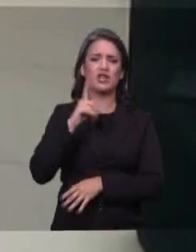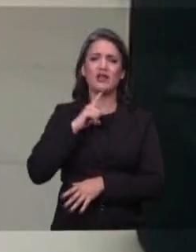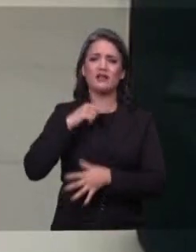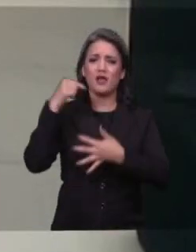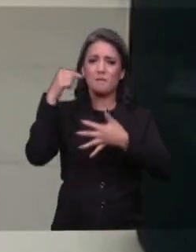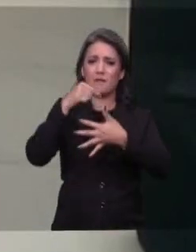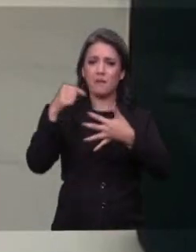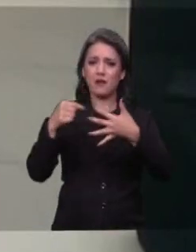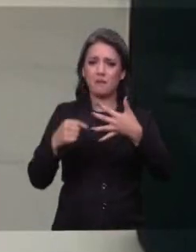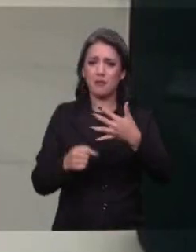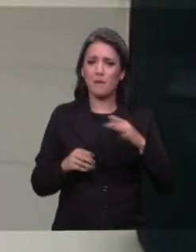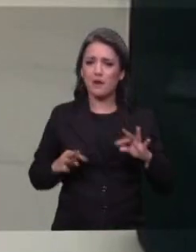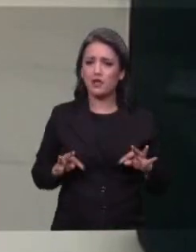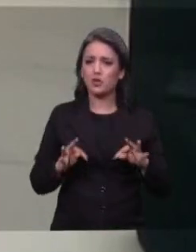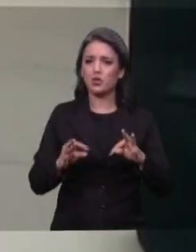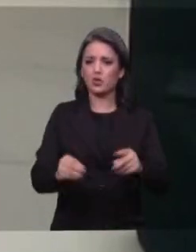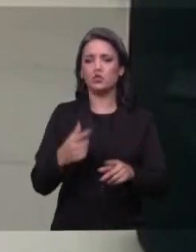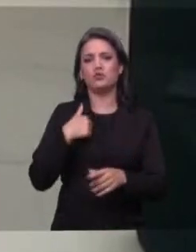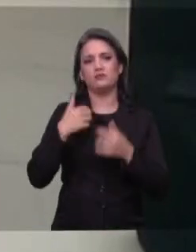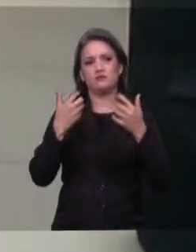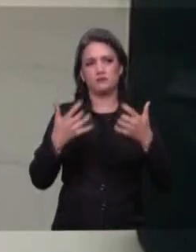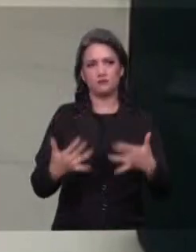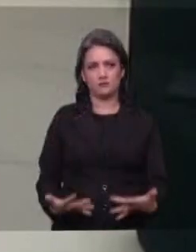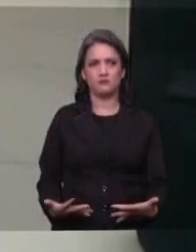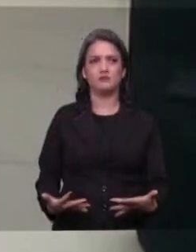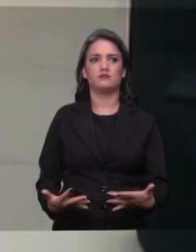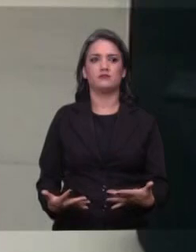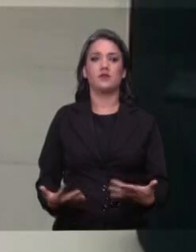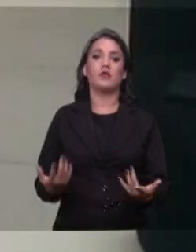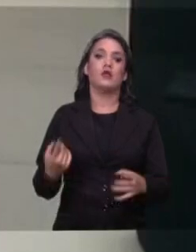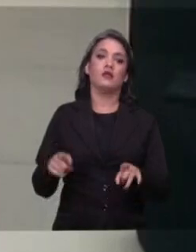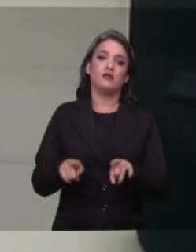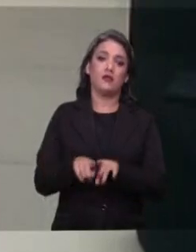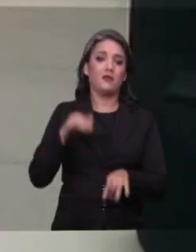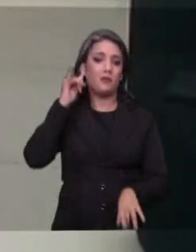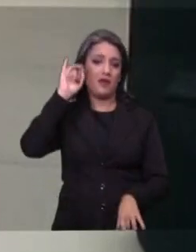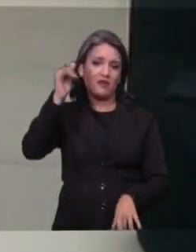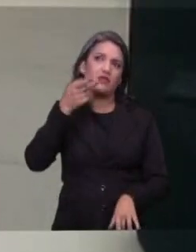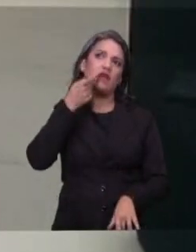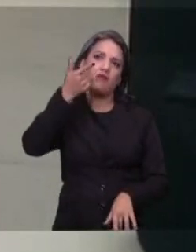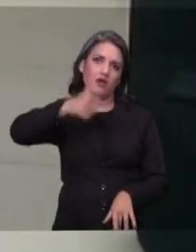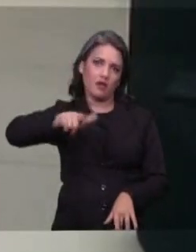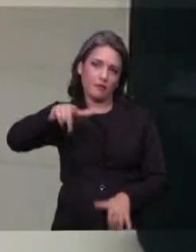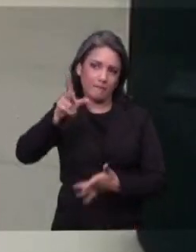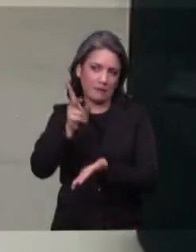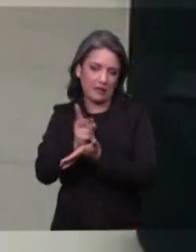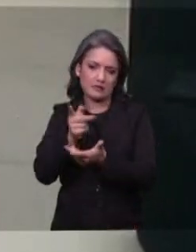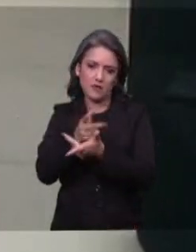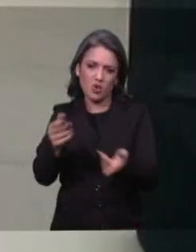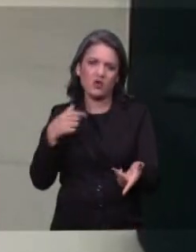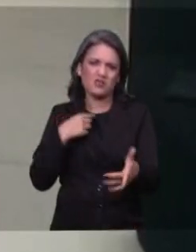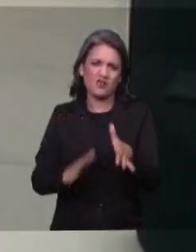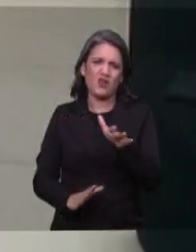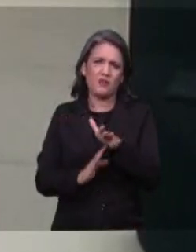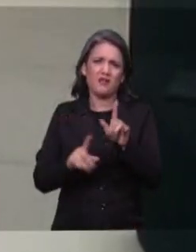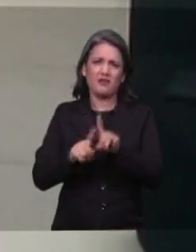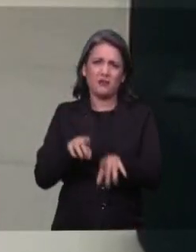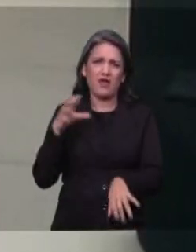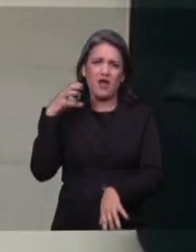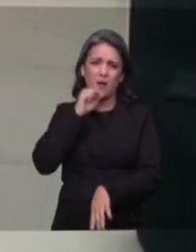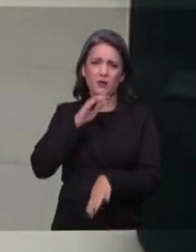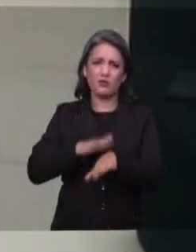escura, retangular. Veste terno escuro, camisa branca e gravata azul estampada.